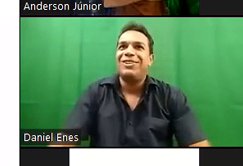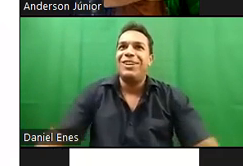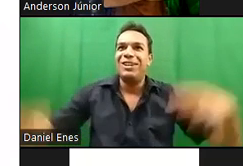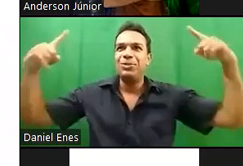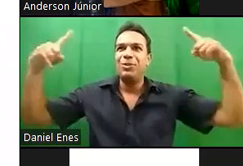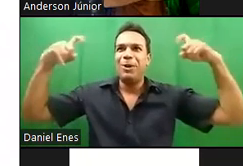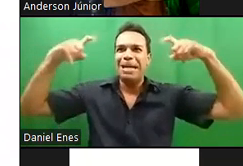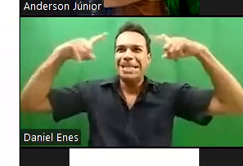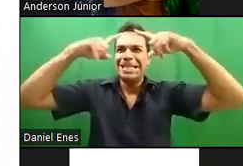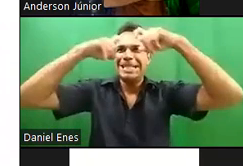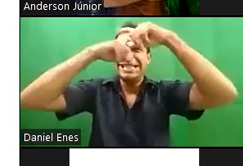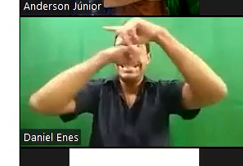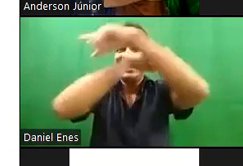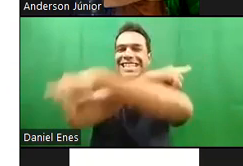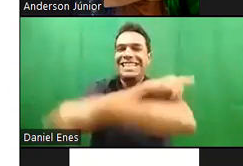Ó, de novo, ó.